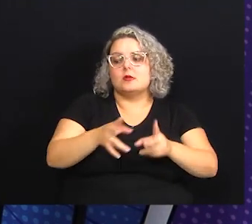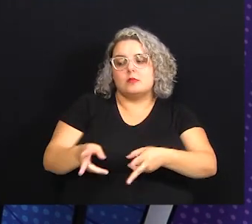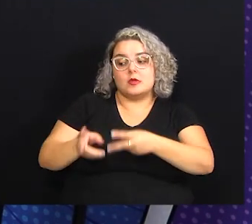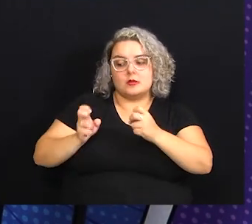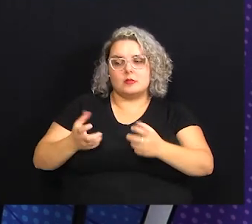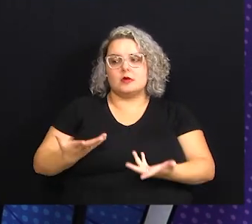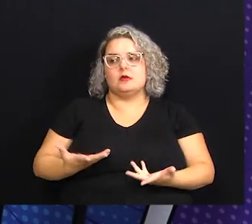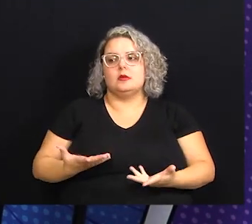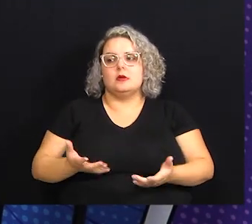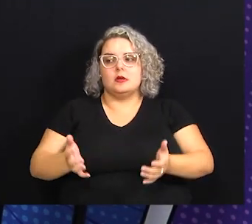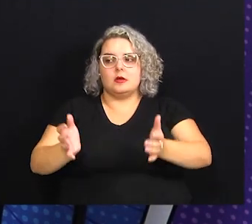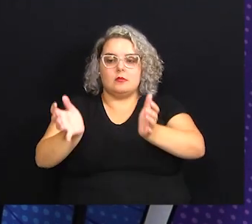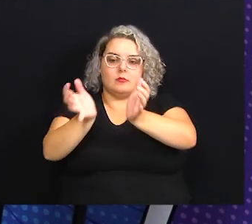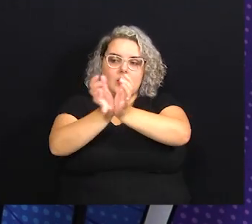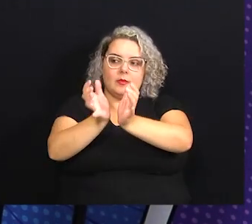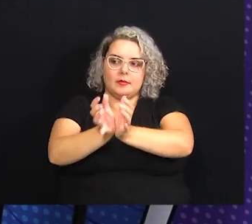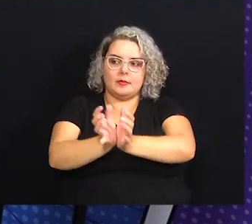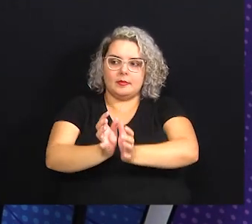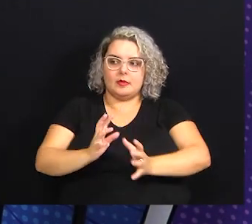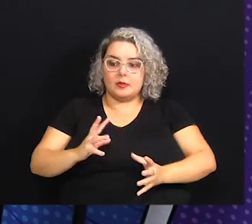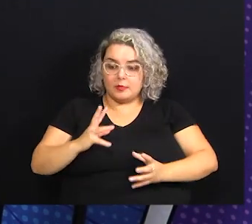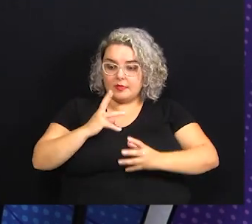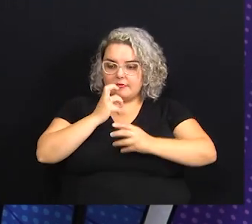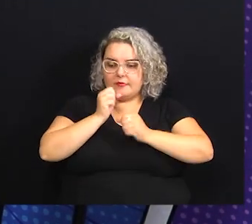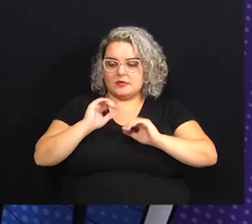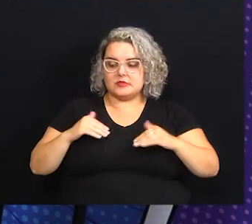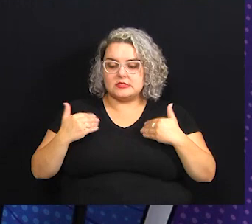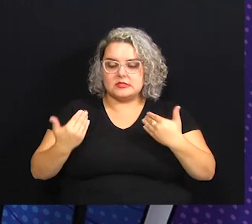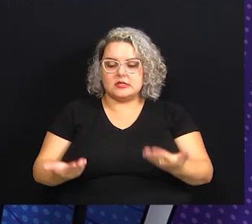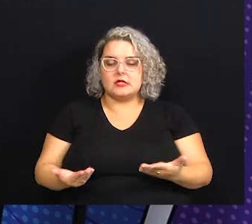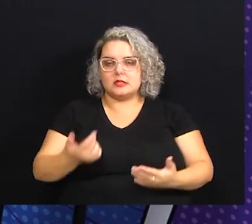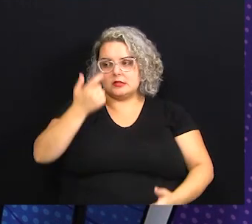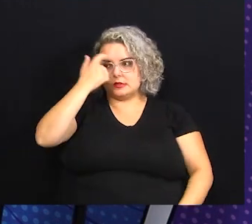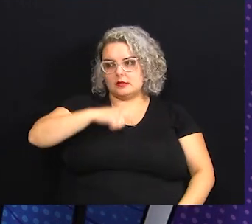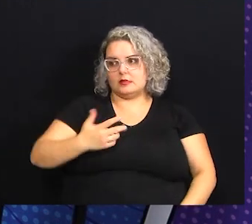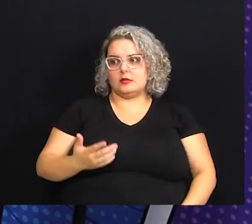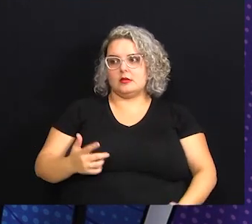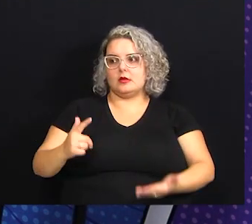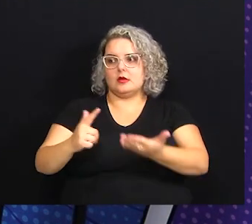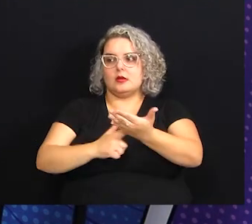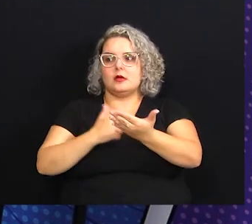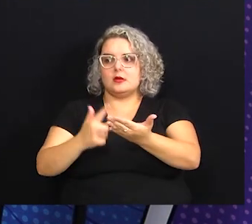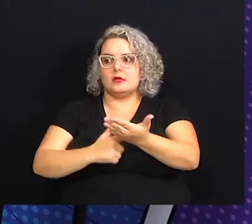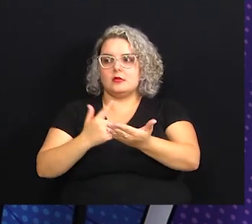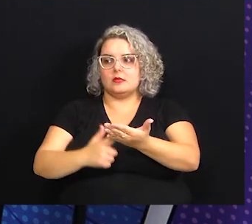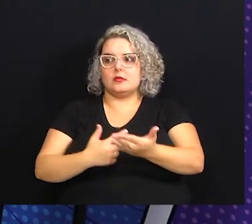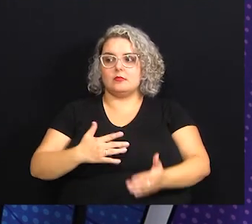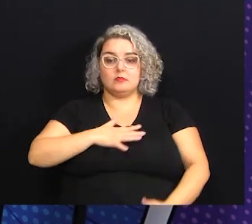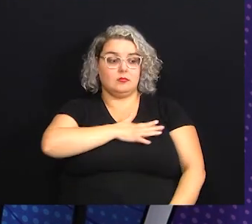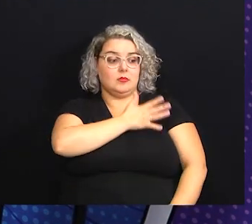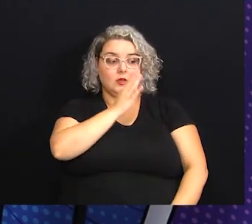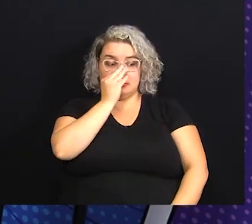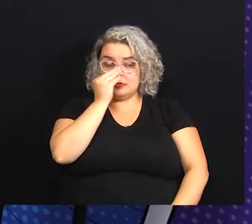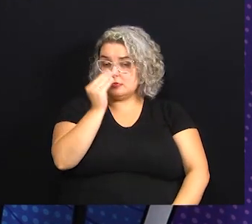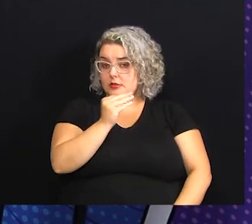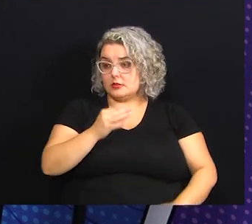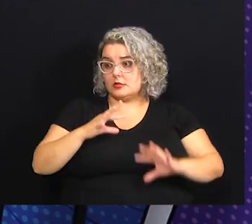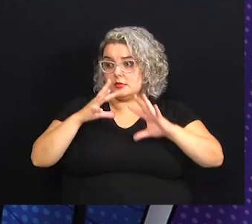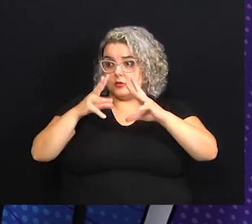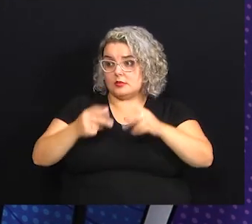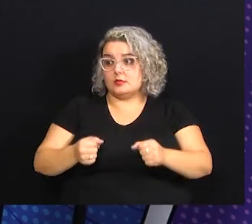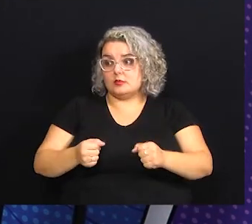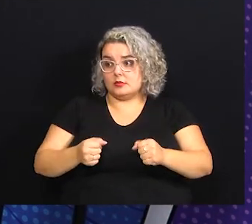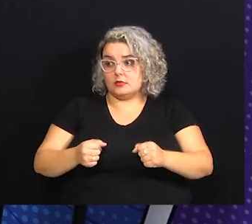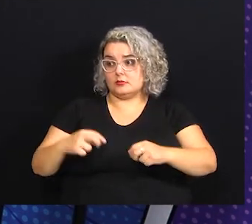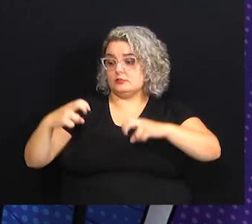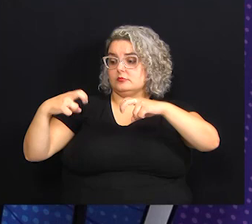primeiro momento, a classificação ela é uma força externa ao indivíduo. Por isso que esse livro é um livro sobre preconceito em geral. Se você está